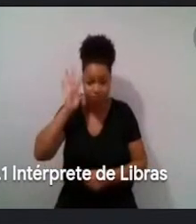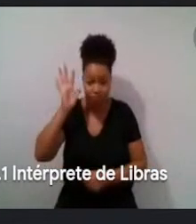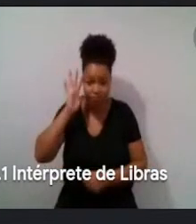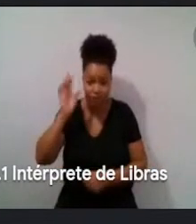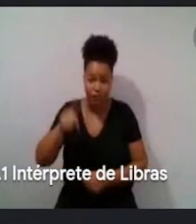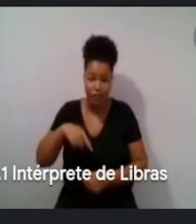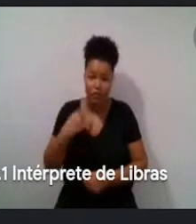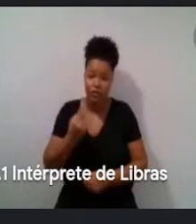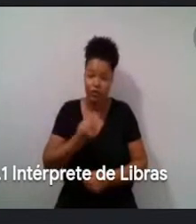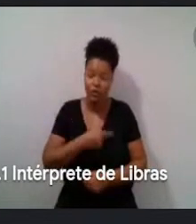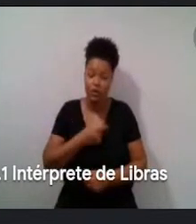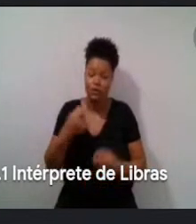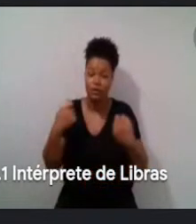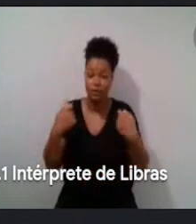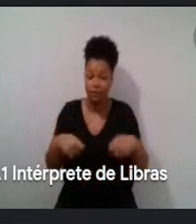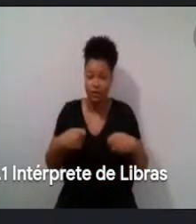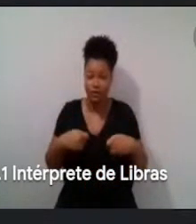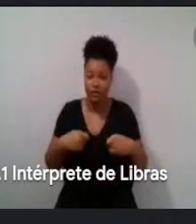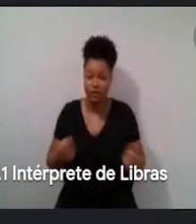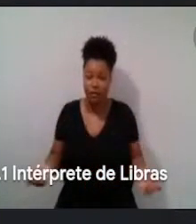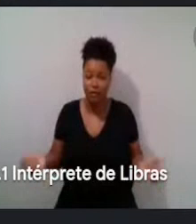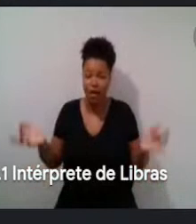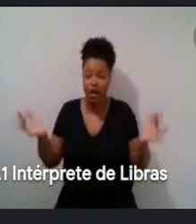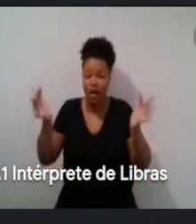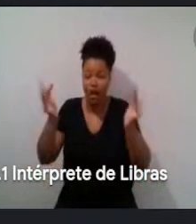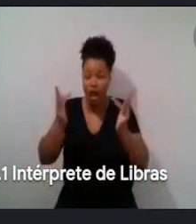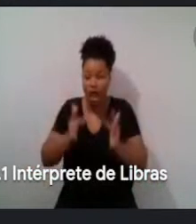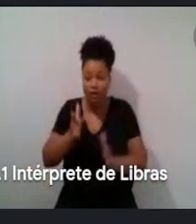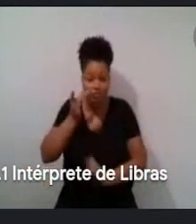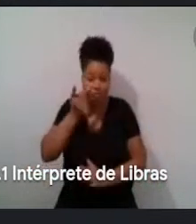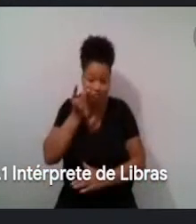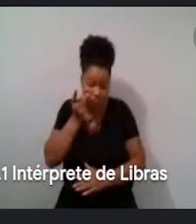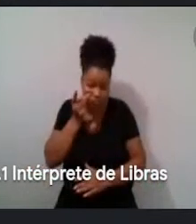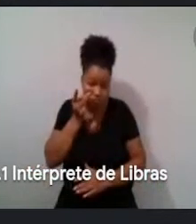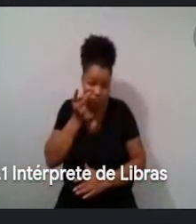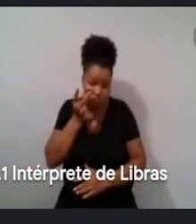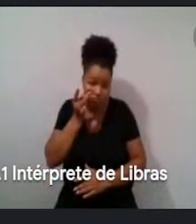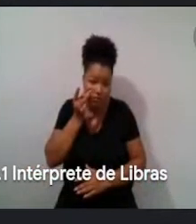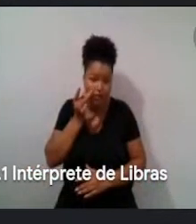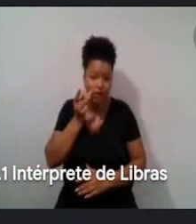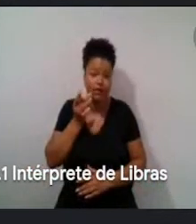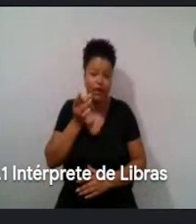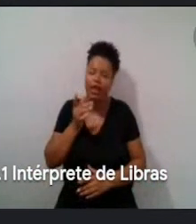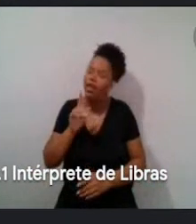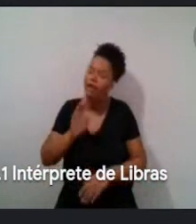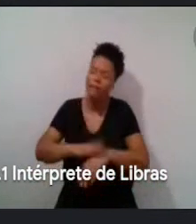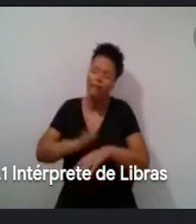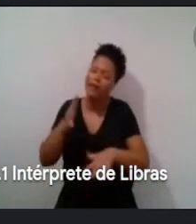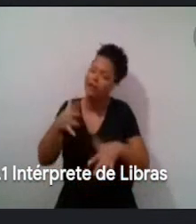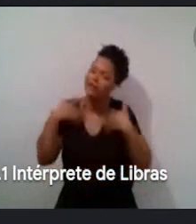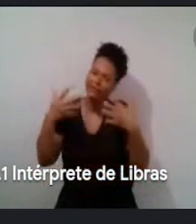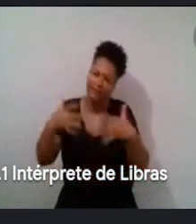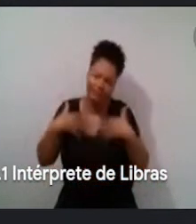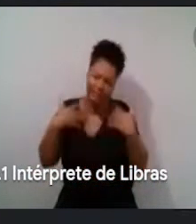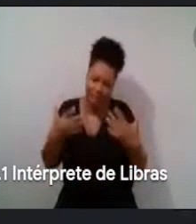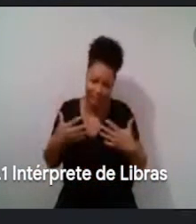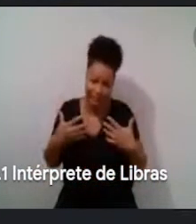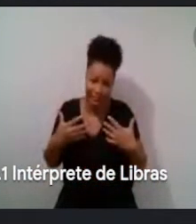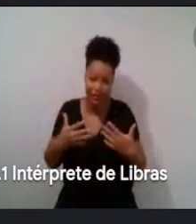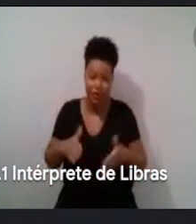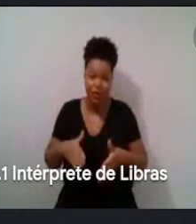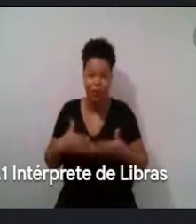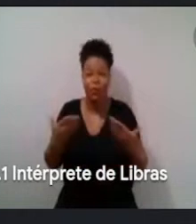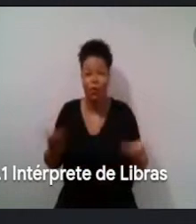nós só devemos nos reunir presencialmente, embora seja mais caloroso, quando não